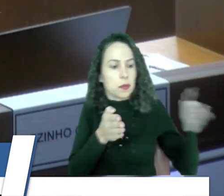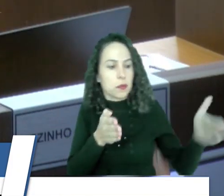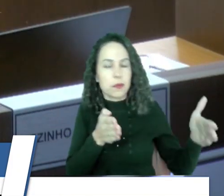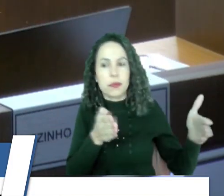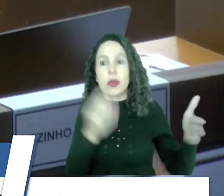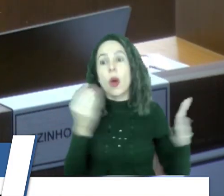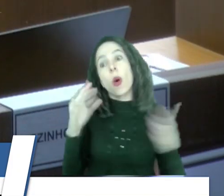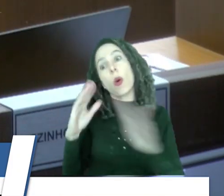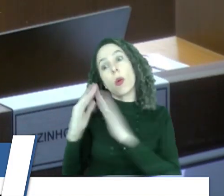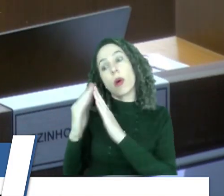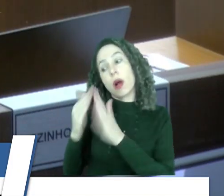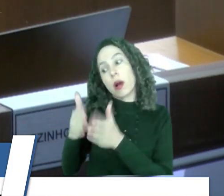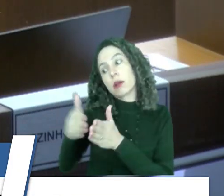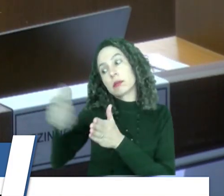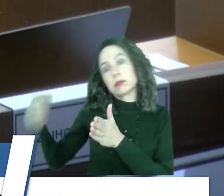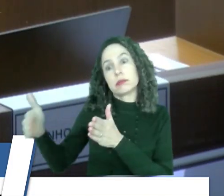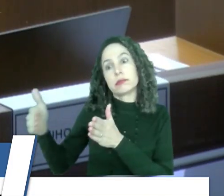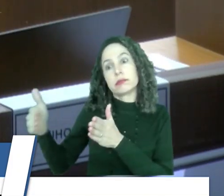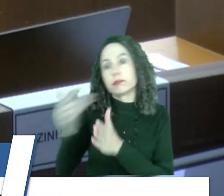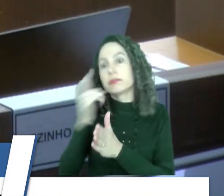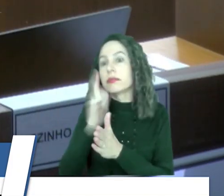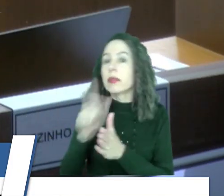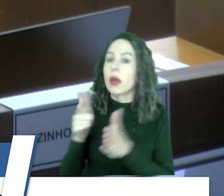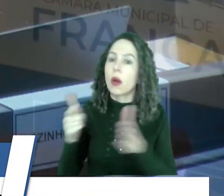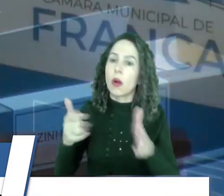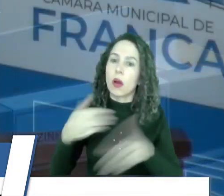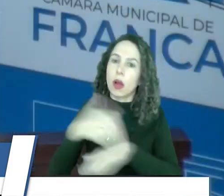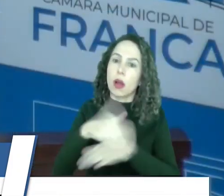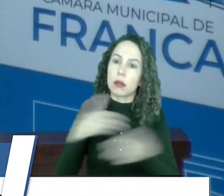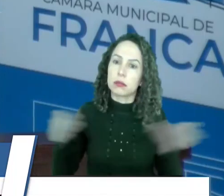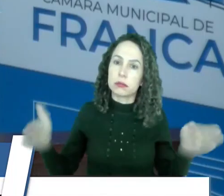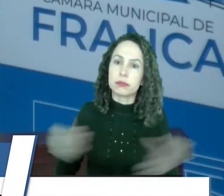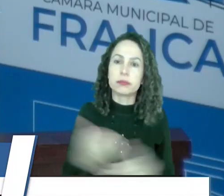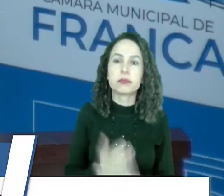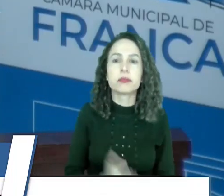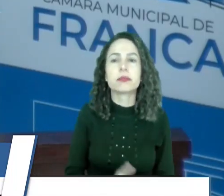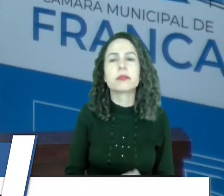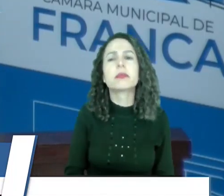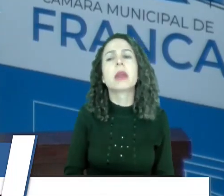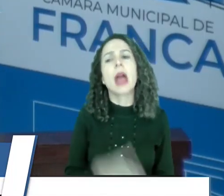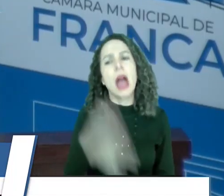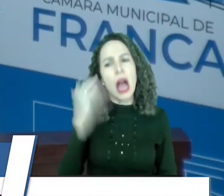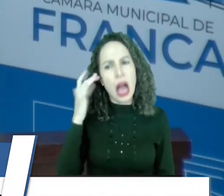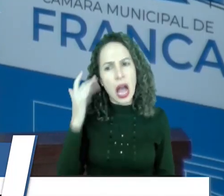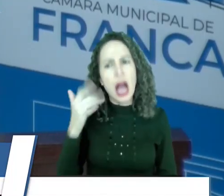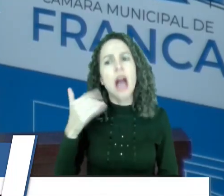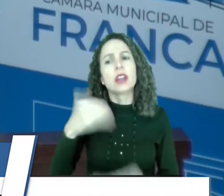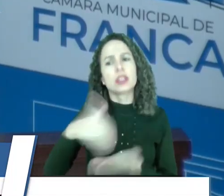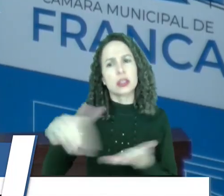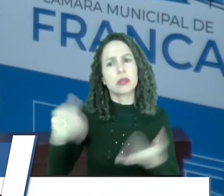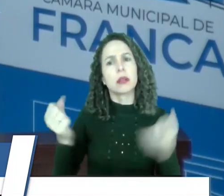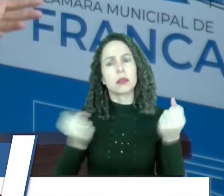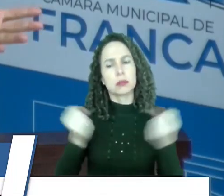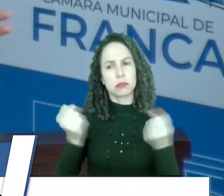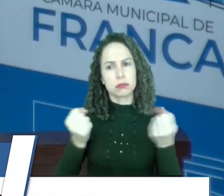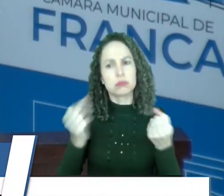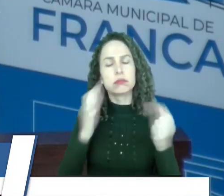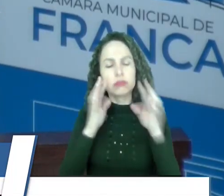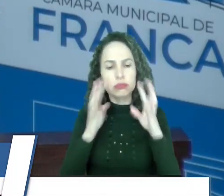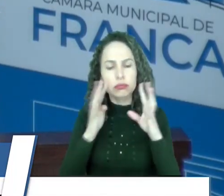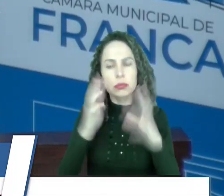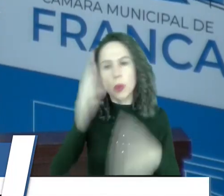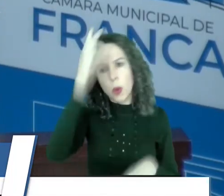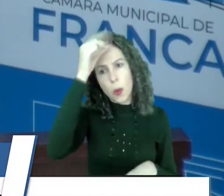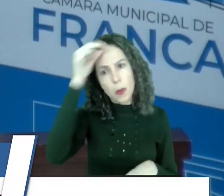as casas para poder abrir a rua. Eu acredito que a Secretaria de Trânsito está atento, o nosso prefeito está atento, se for